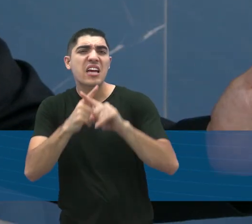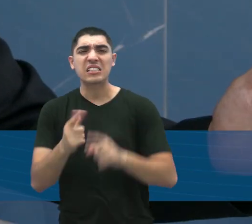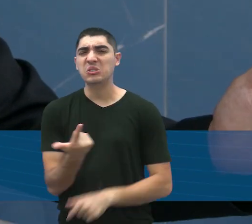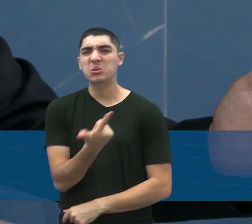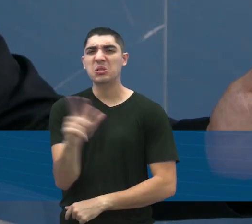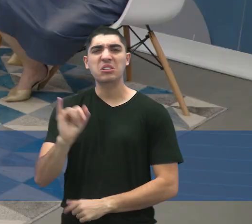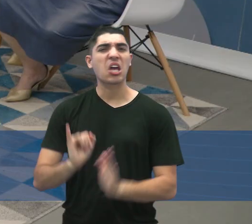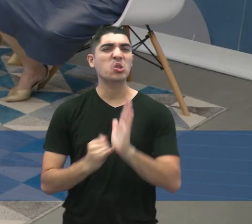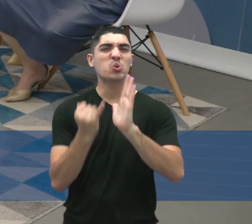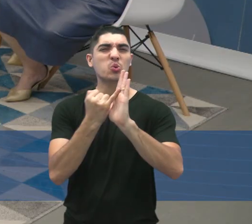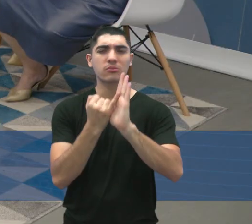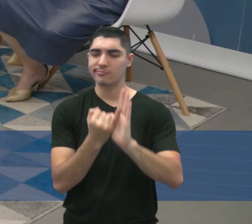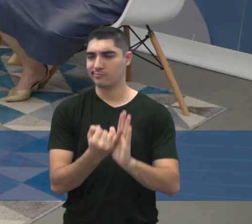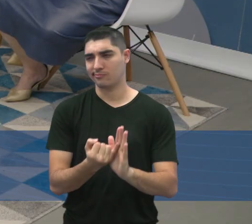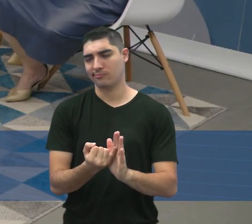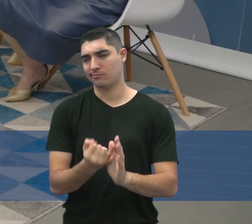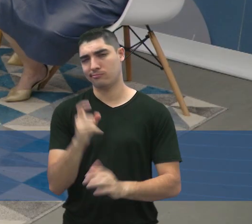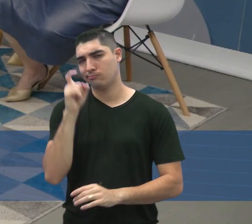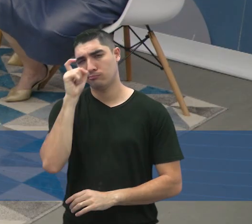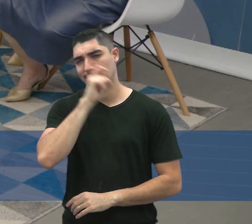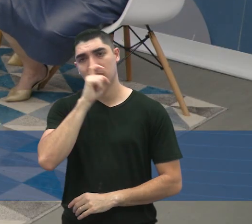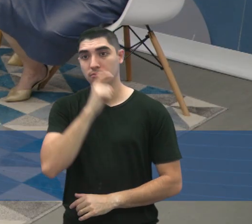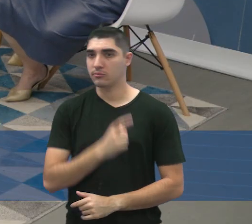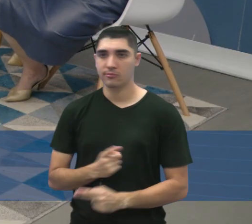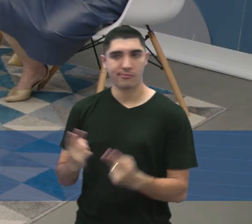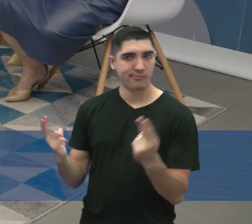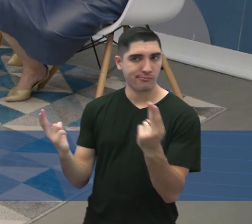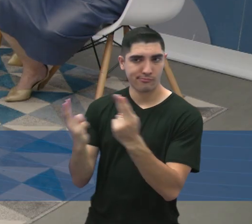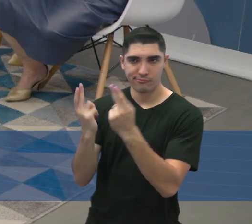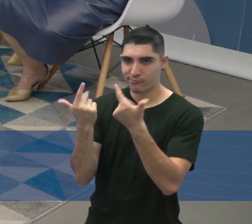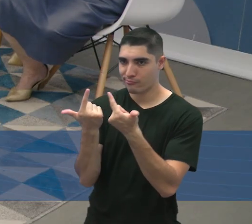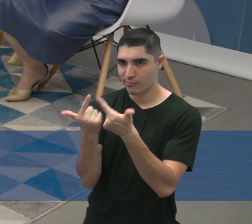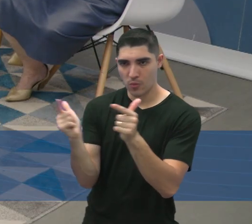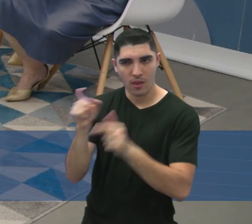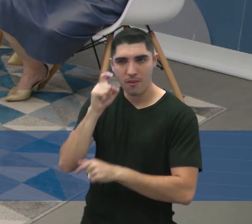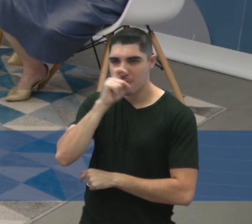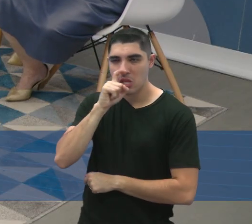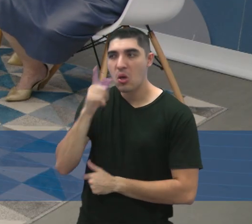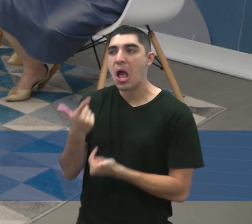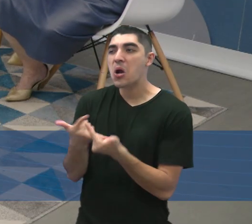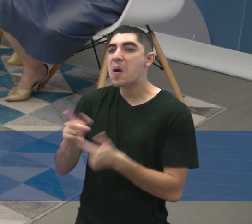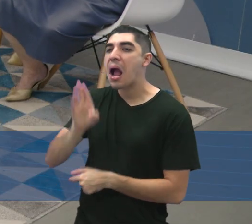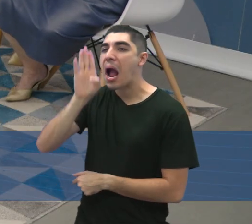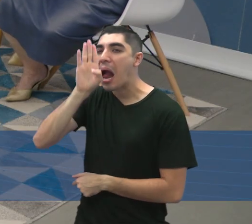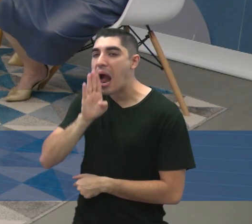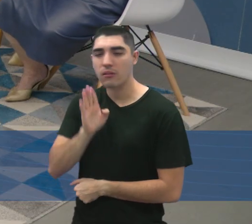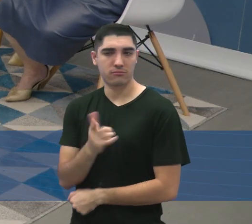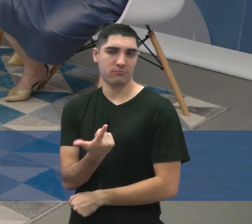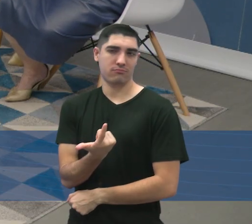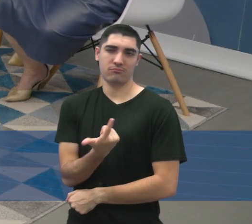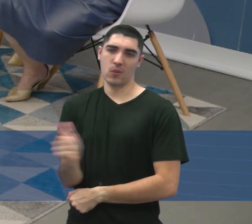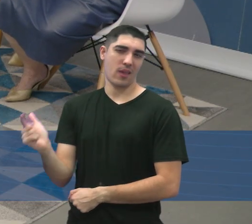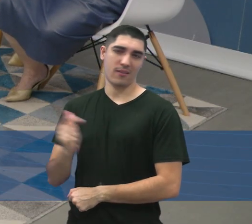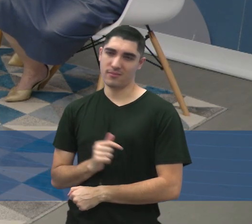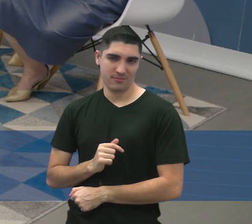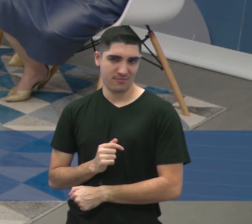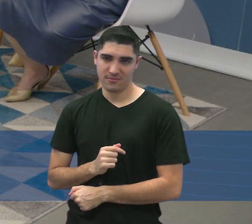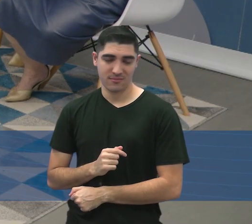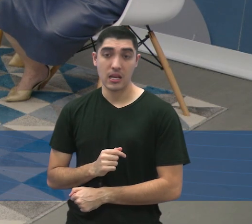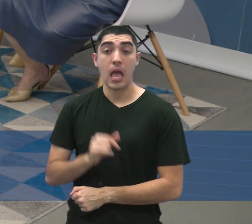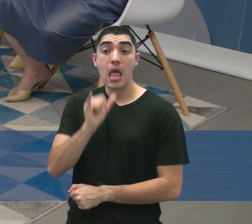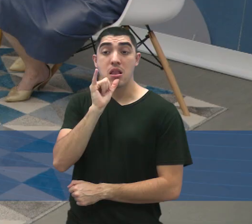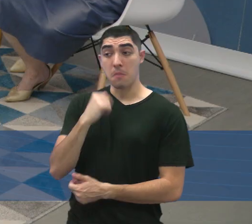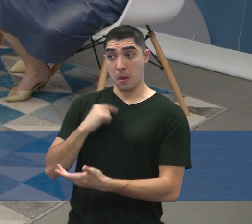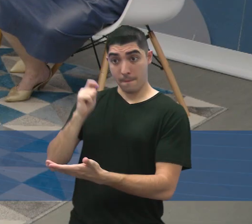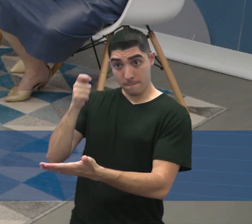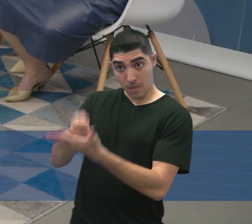não existe. Né, Luciana? Não existe. Não existe. Não tem almoço grátis. A pessoa já fez a conta e já embutiu. E é por isso que quando eu